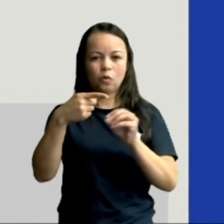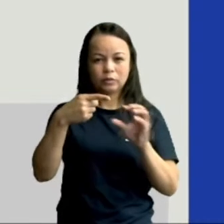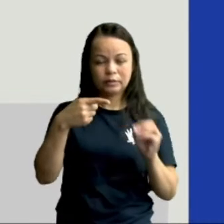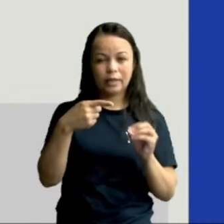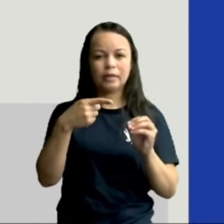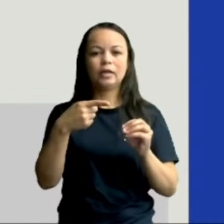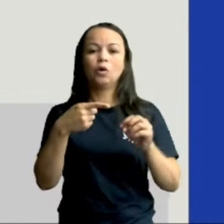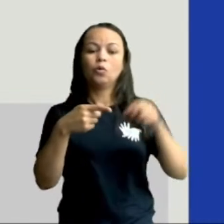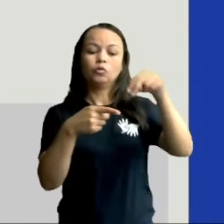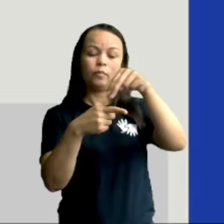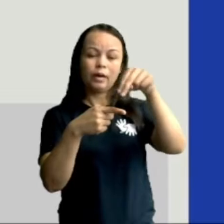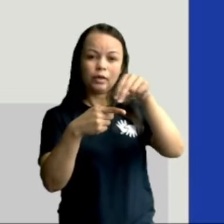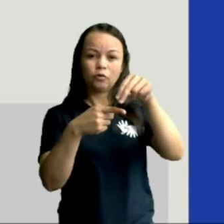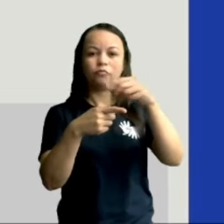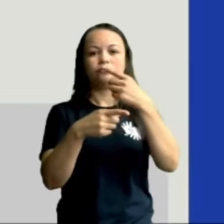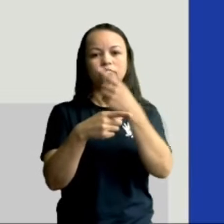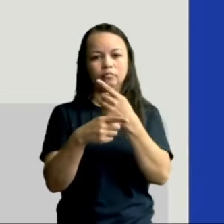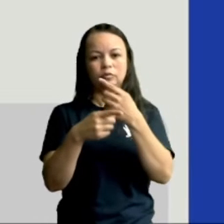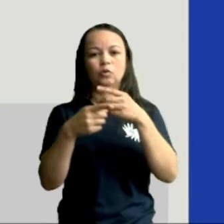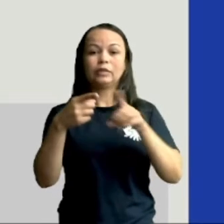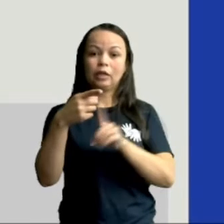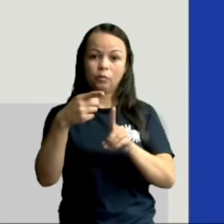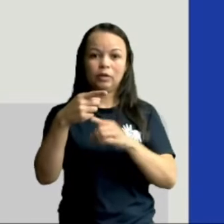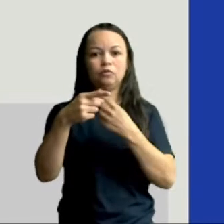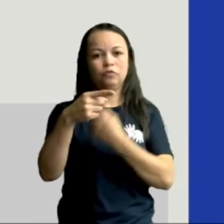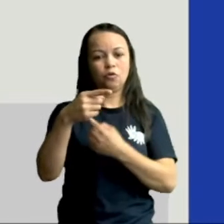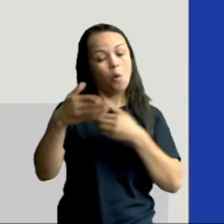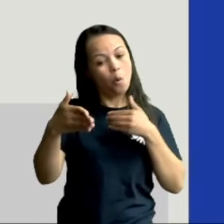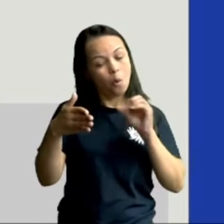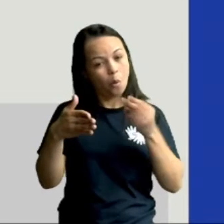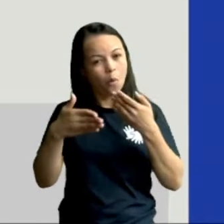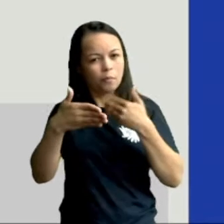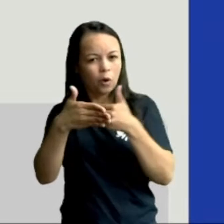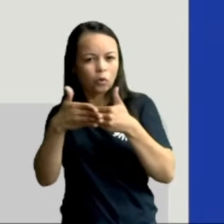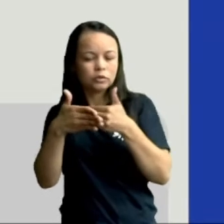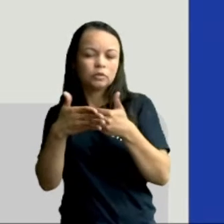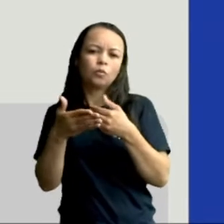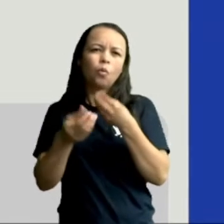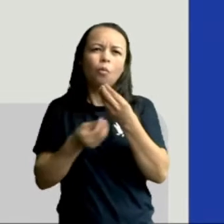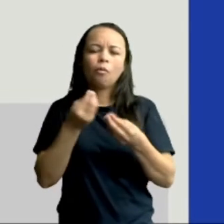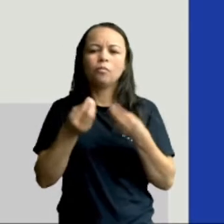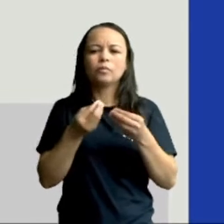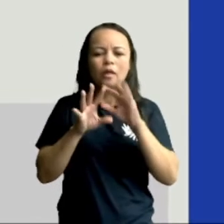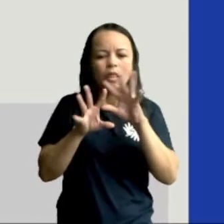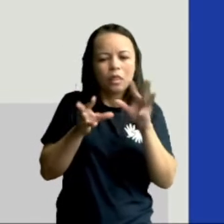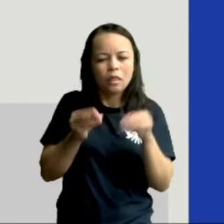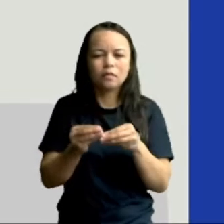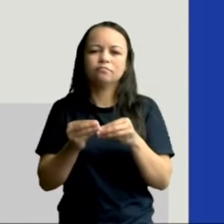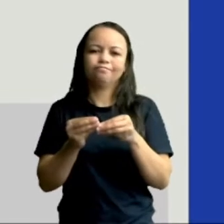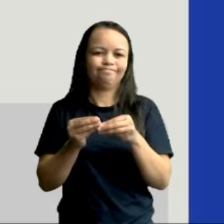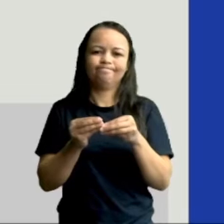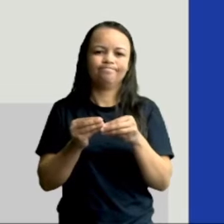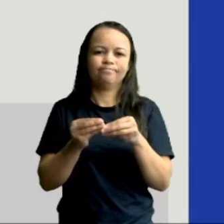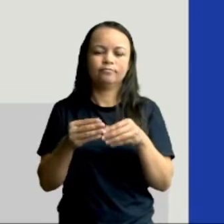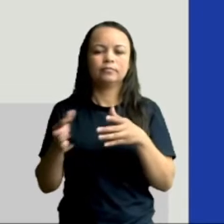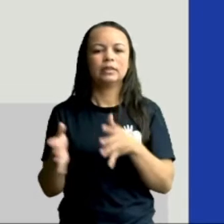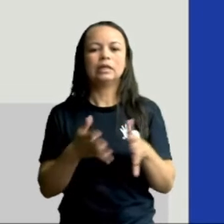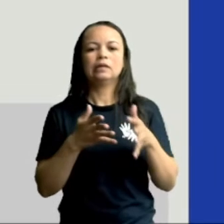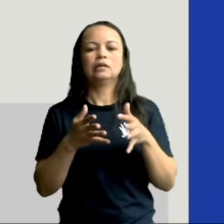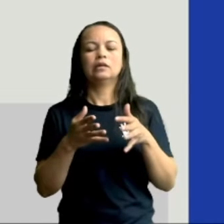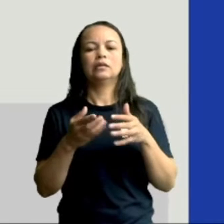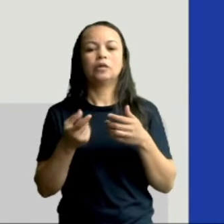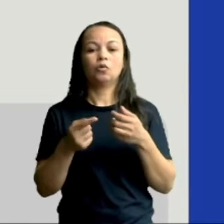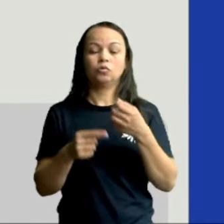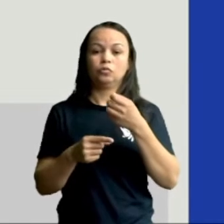no denominador fique 1, né? Ou próximo dela não ter mais como simplificar, tá? Então, no